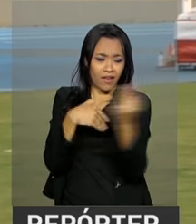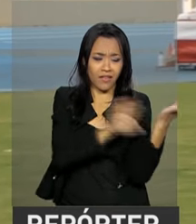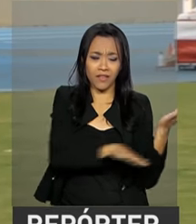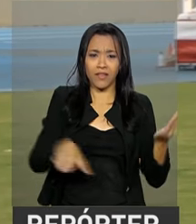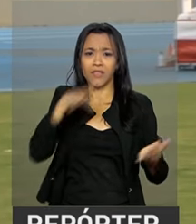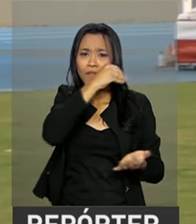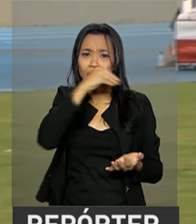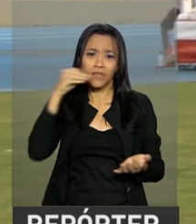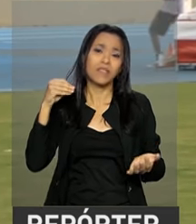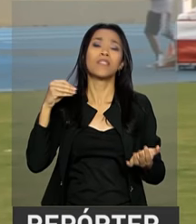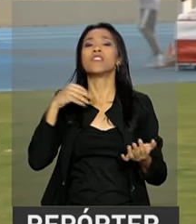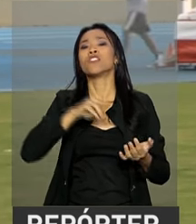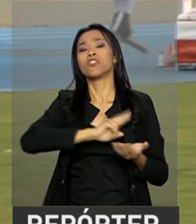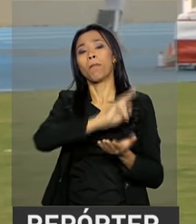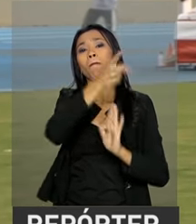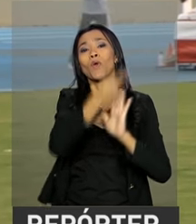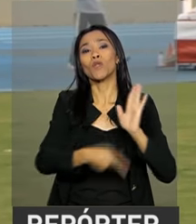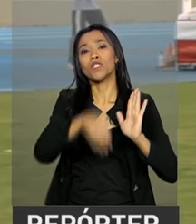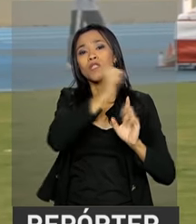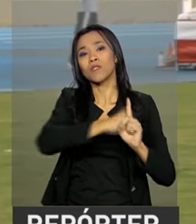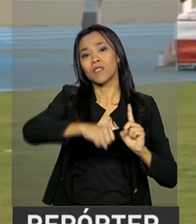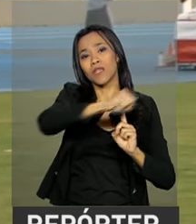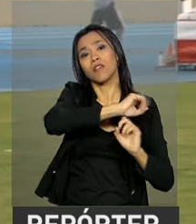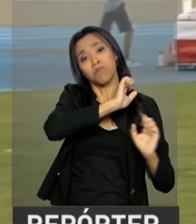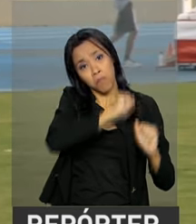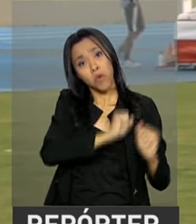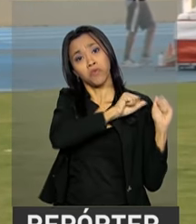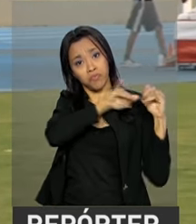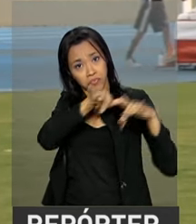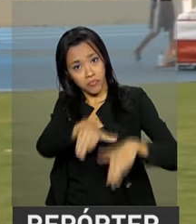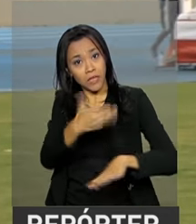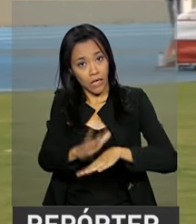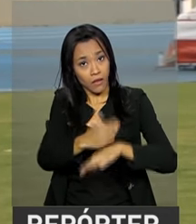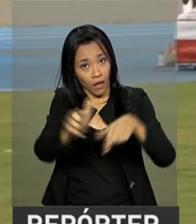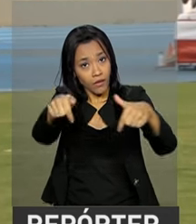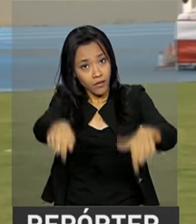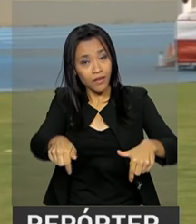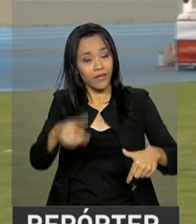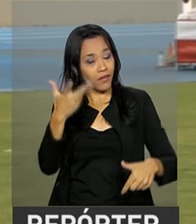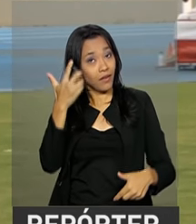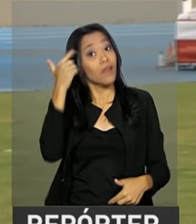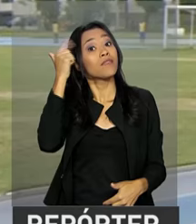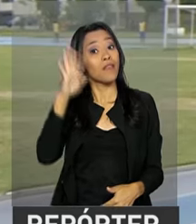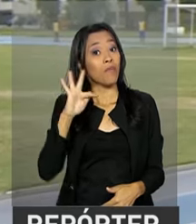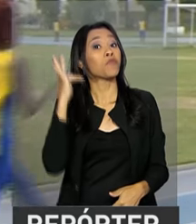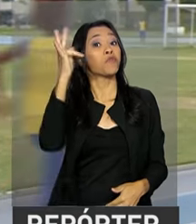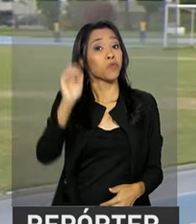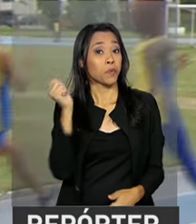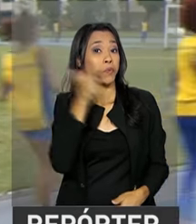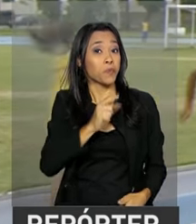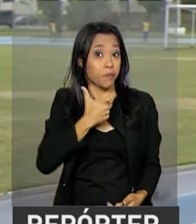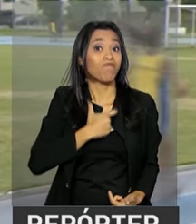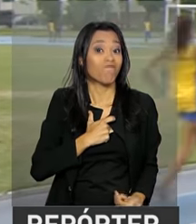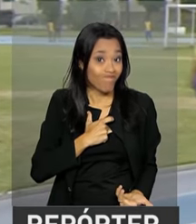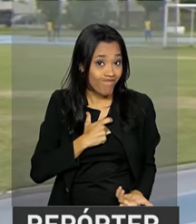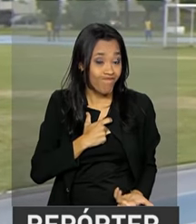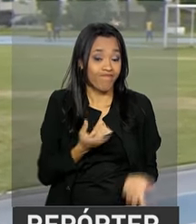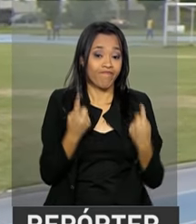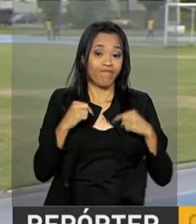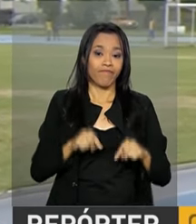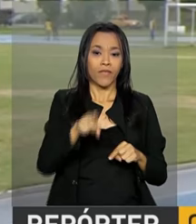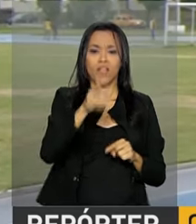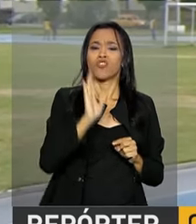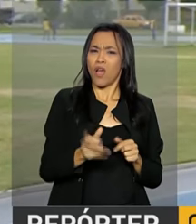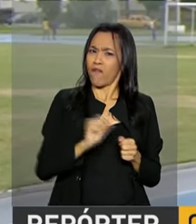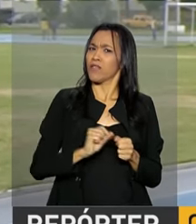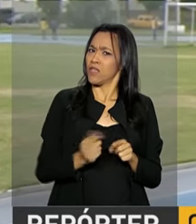adolescentes de projetos sociais podem treinar aqui e, quem sabe, se tornarem medalhistas olímpicos. Nós já fazíamos isso antes dos Jogos